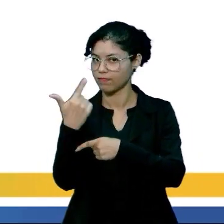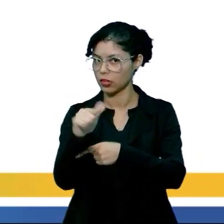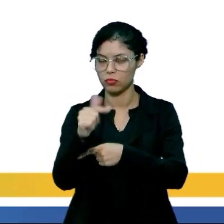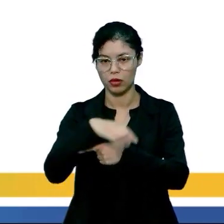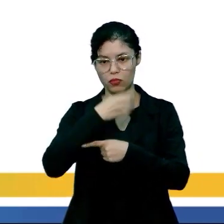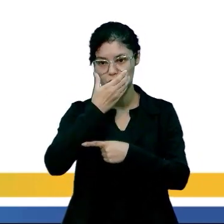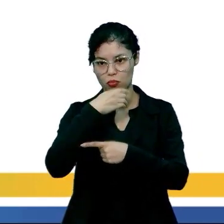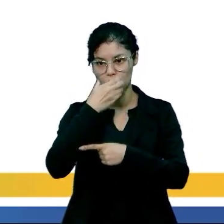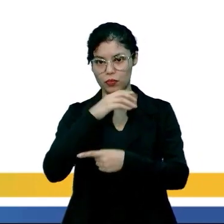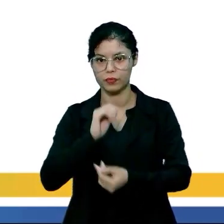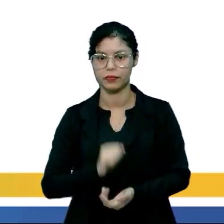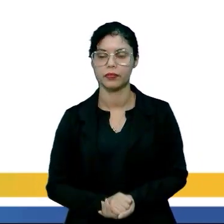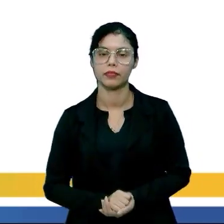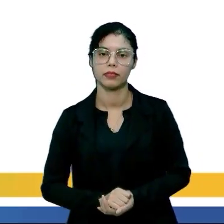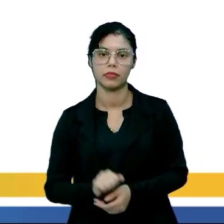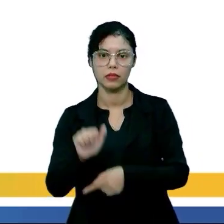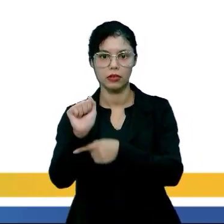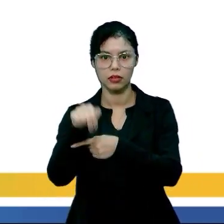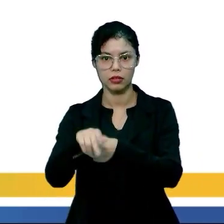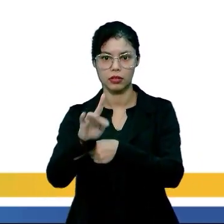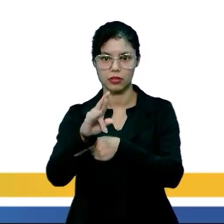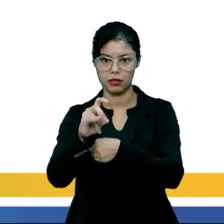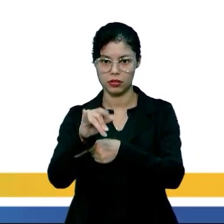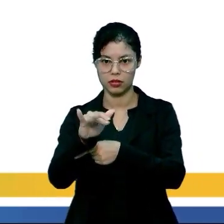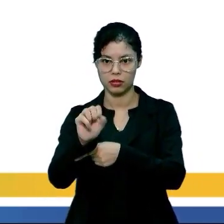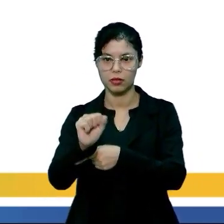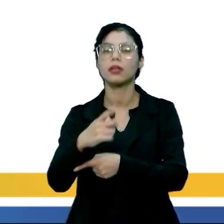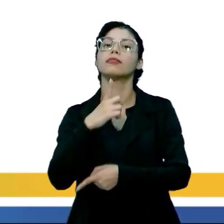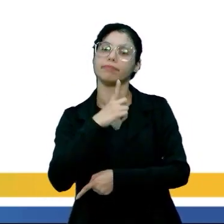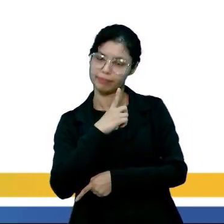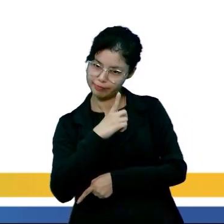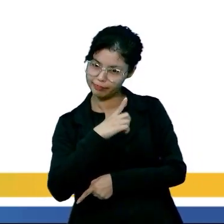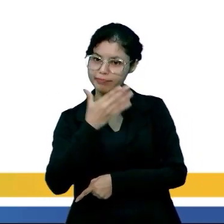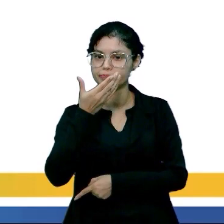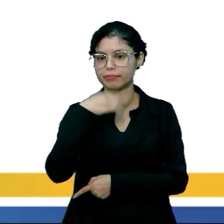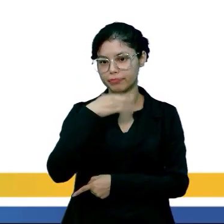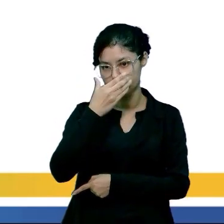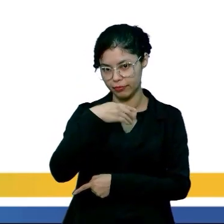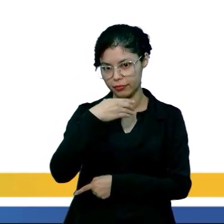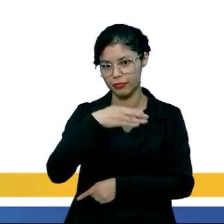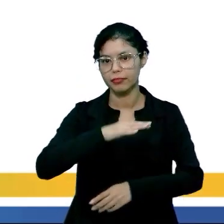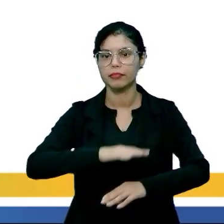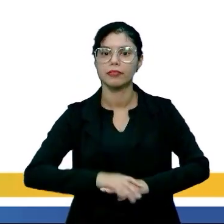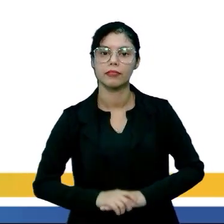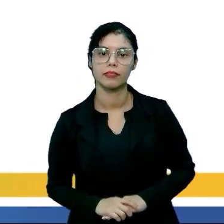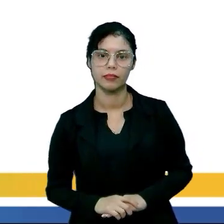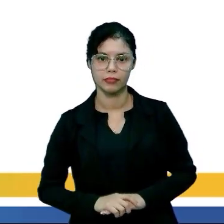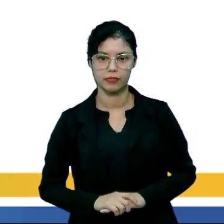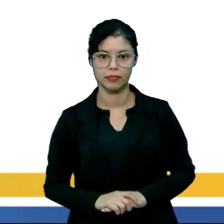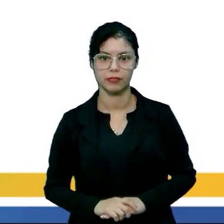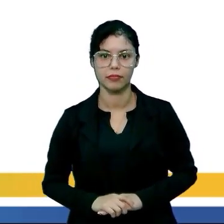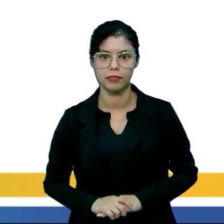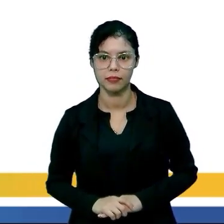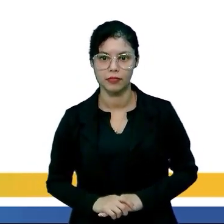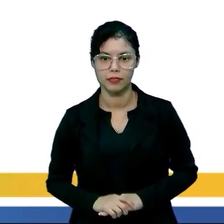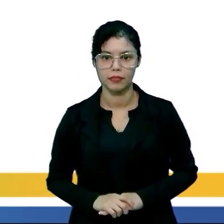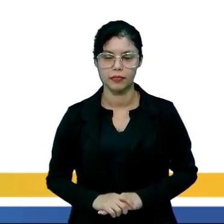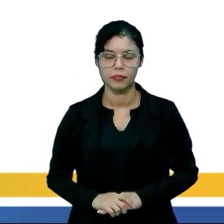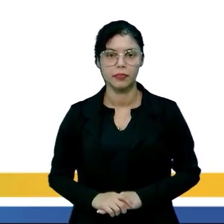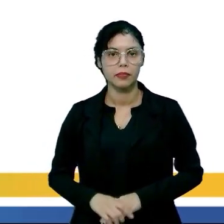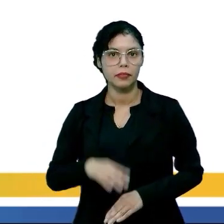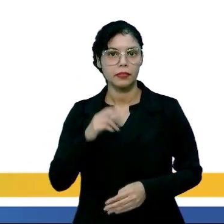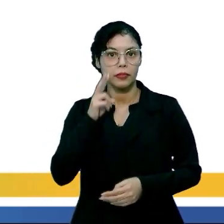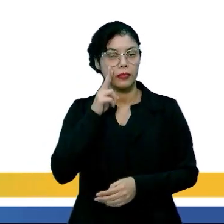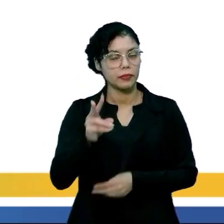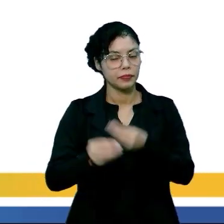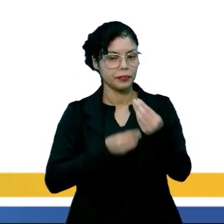não têm frutos, tá? E temos as angiospermas, que é um grupo mais diversificado, que tem fruto e tudo mais. E a gente vai